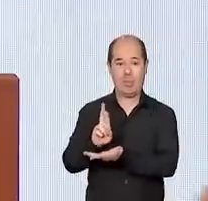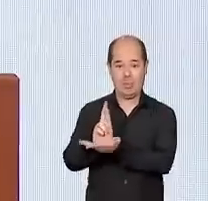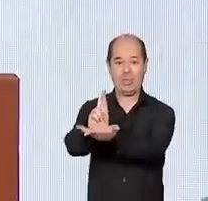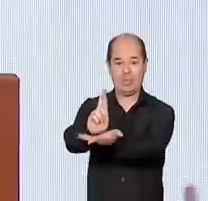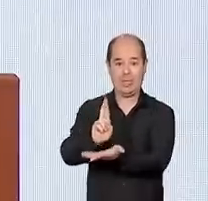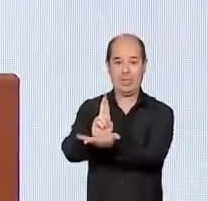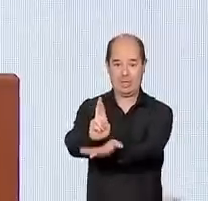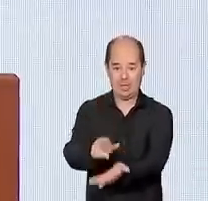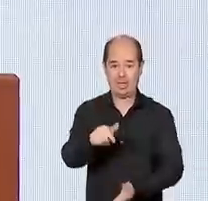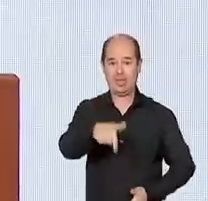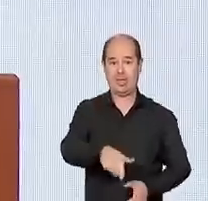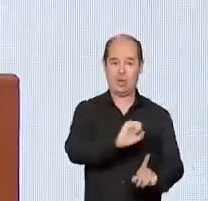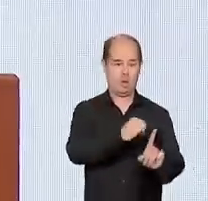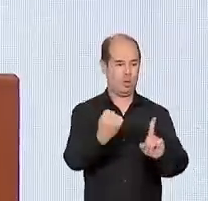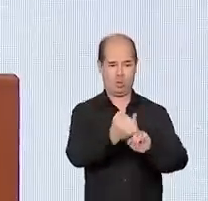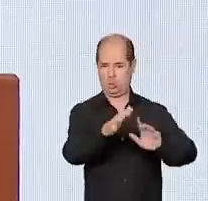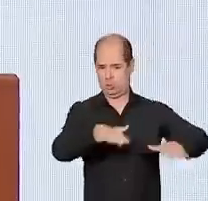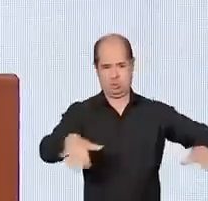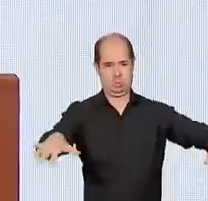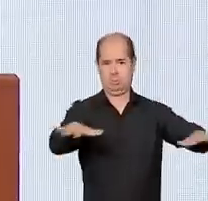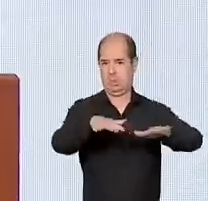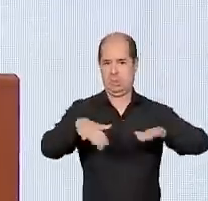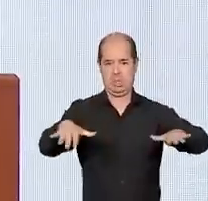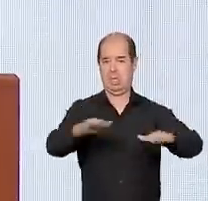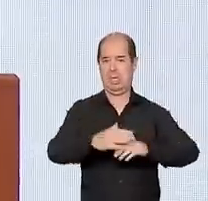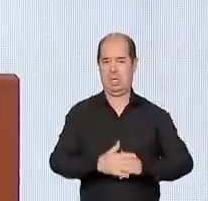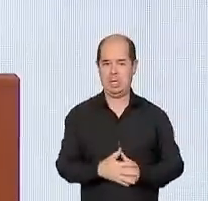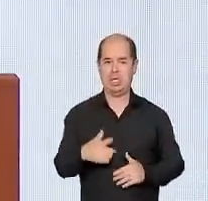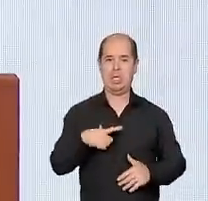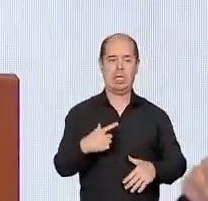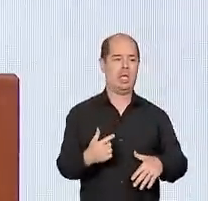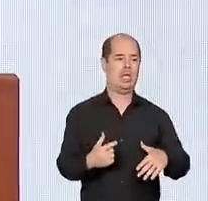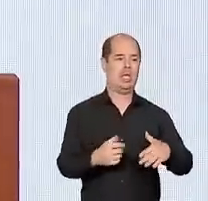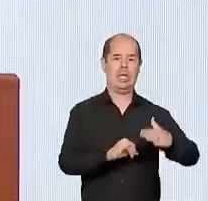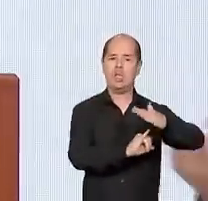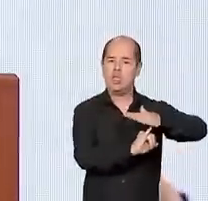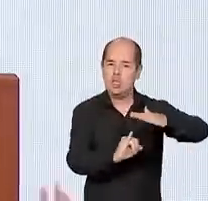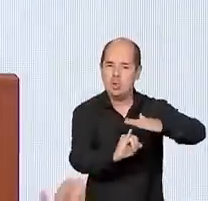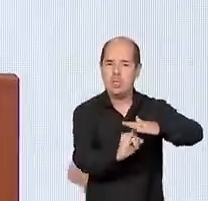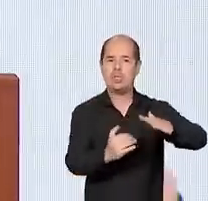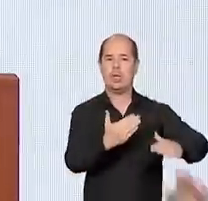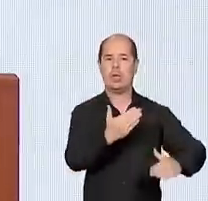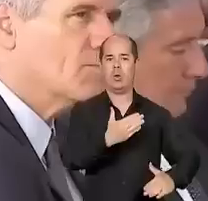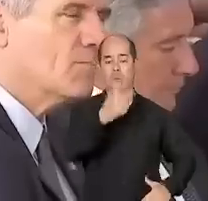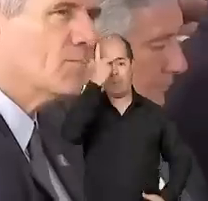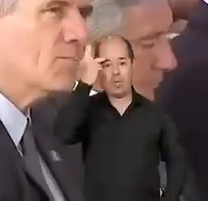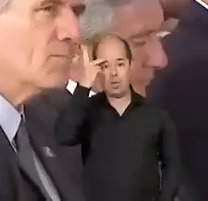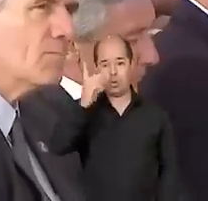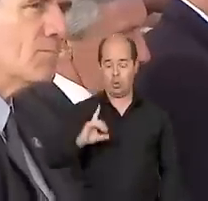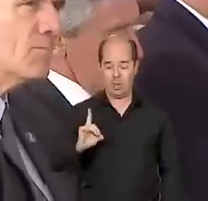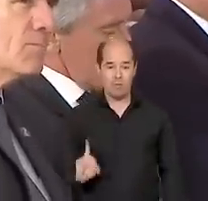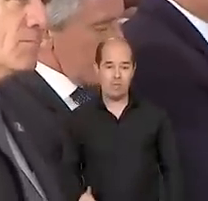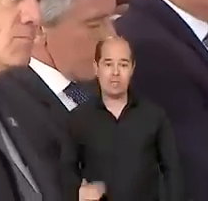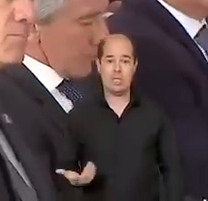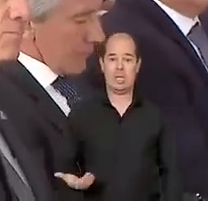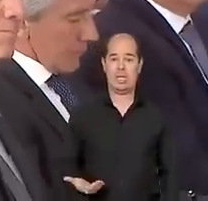civil, das pessoas, das várias entidades, de pessoas com deficiência, de